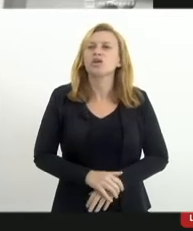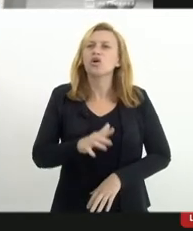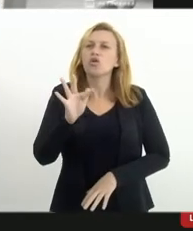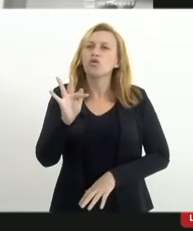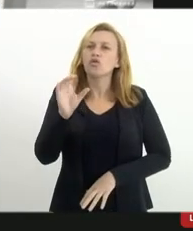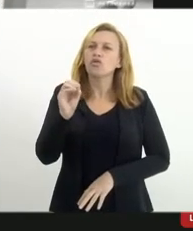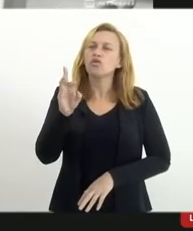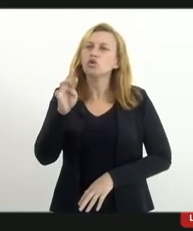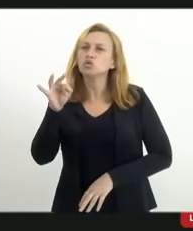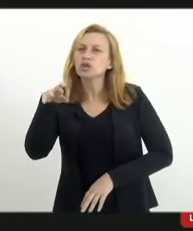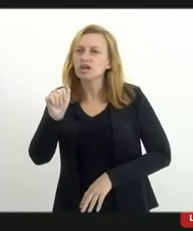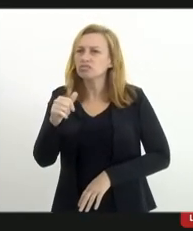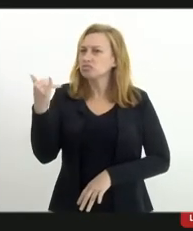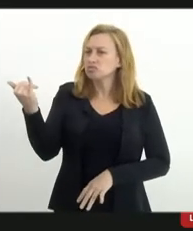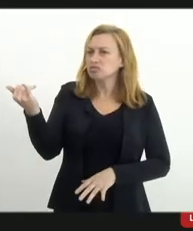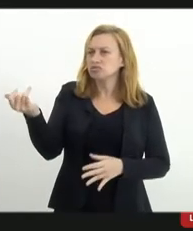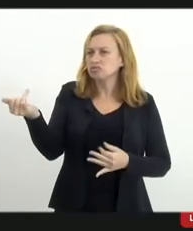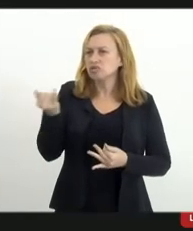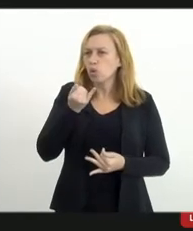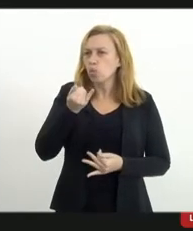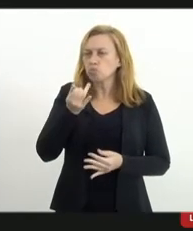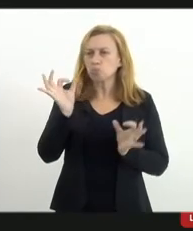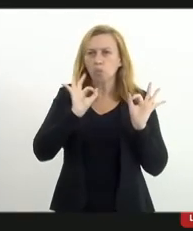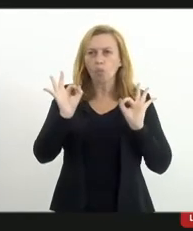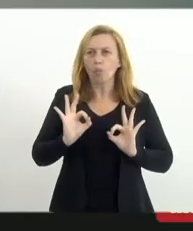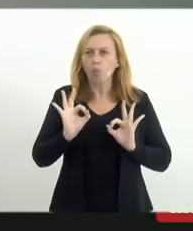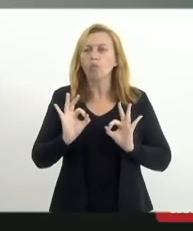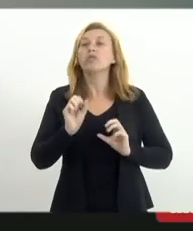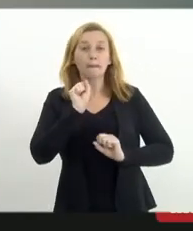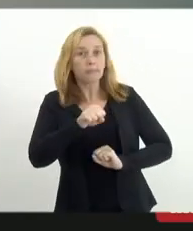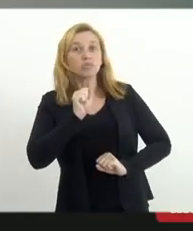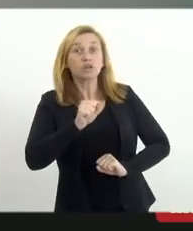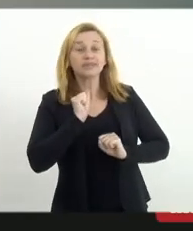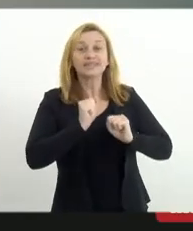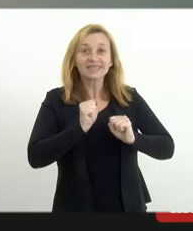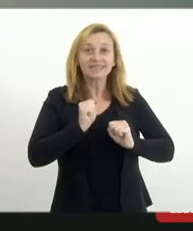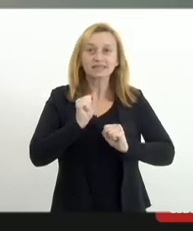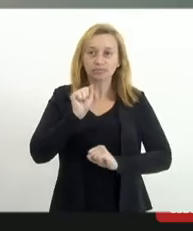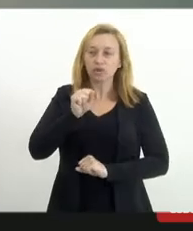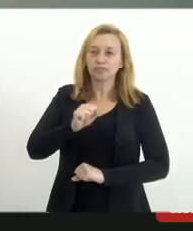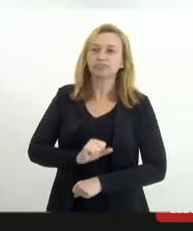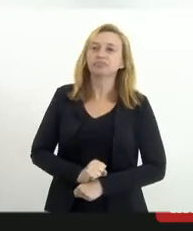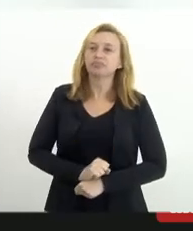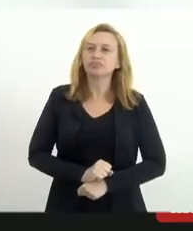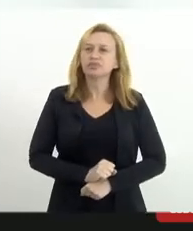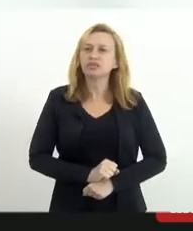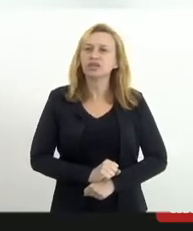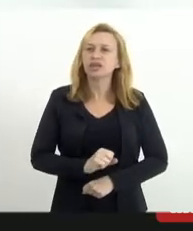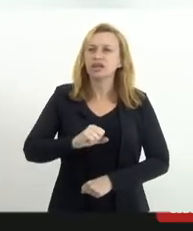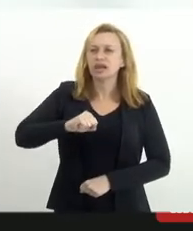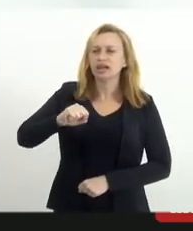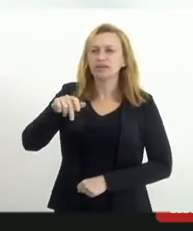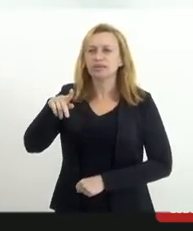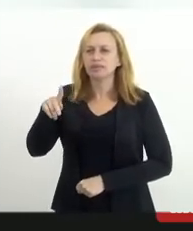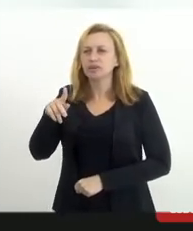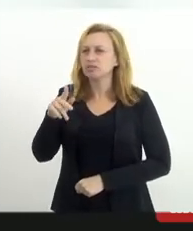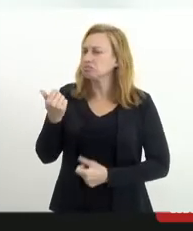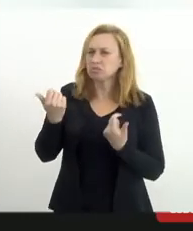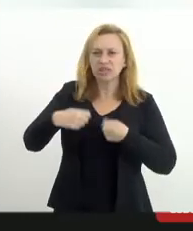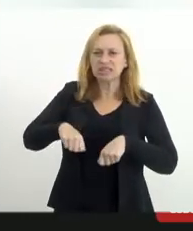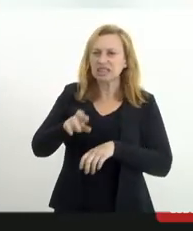Fortunato não respondeu. Falei sim, pode sim. Pode sim? O IBP não precisa responder